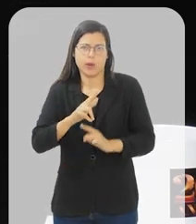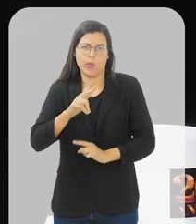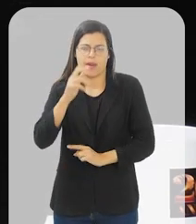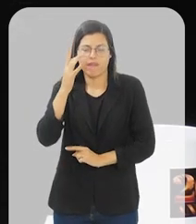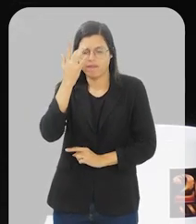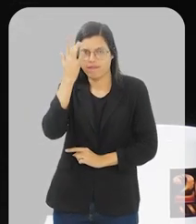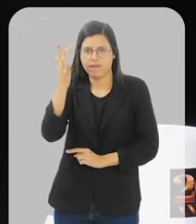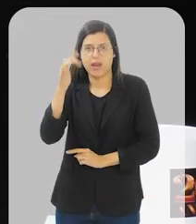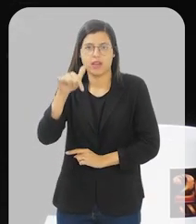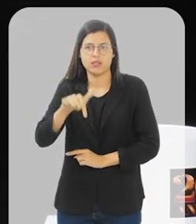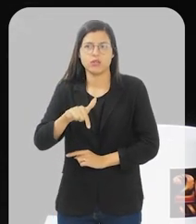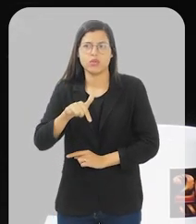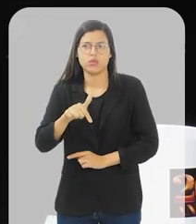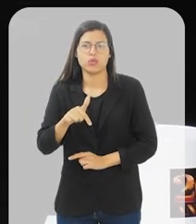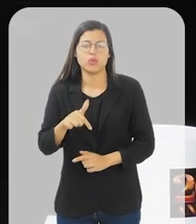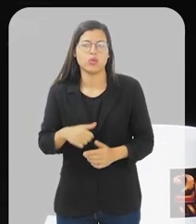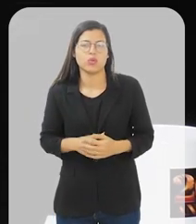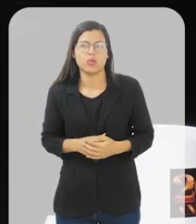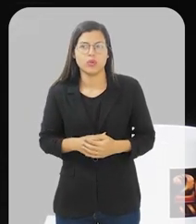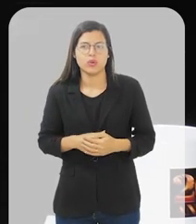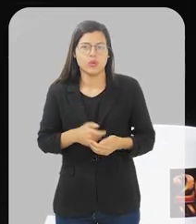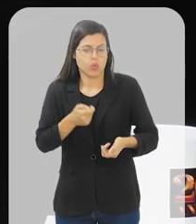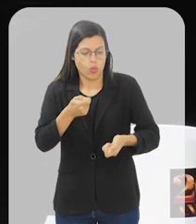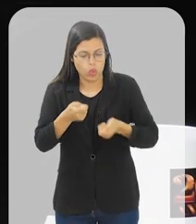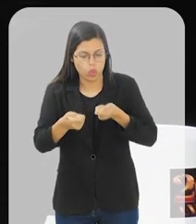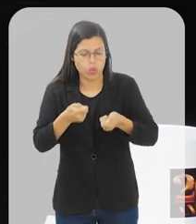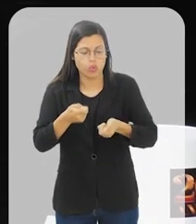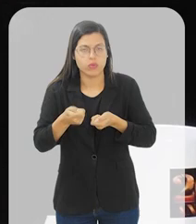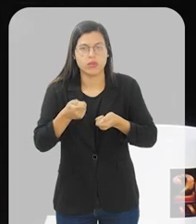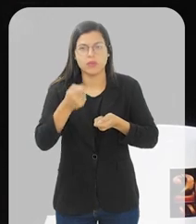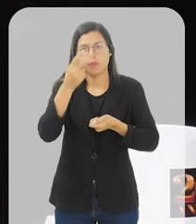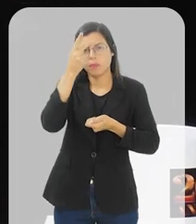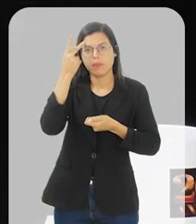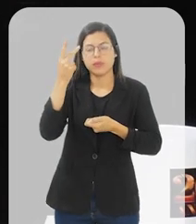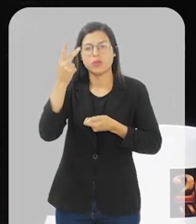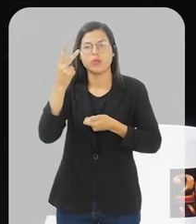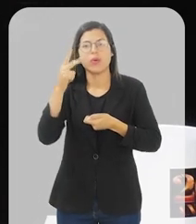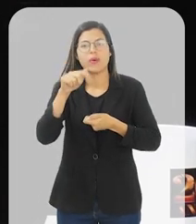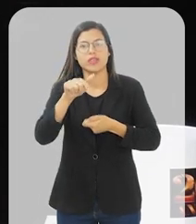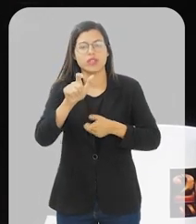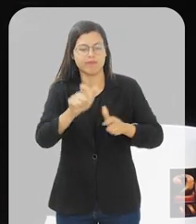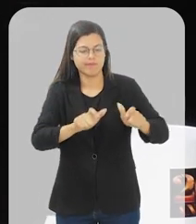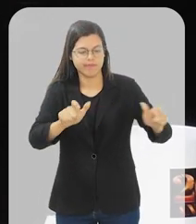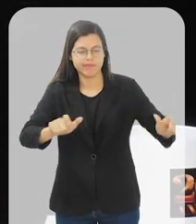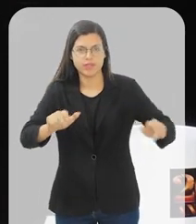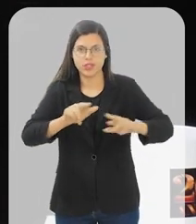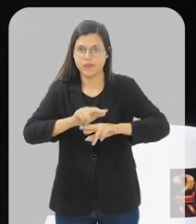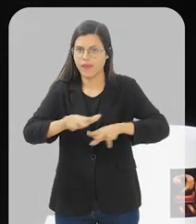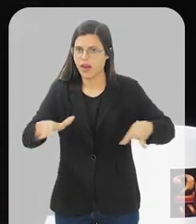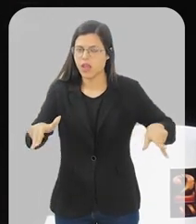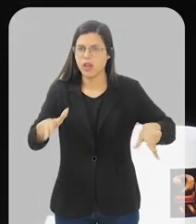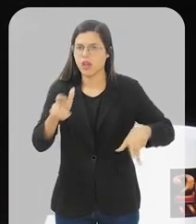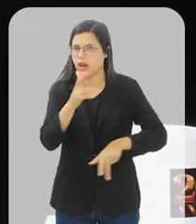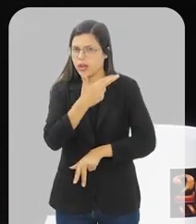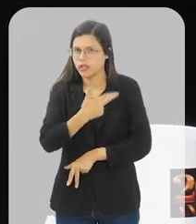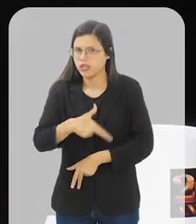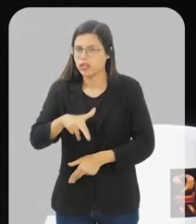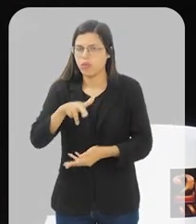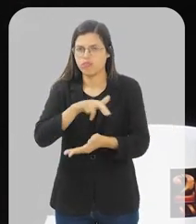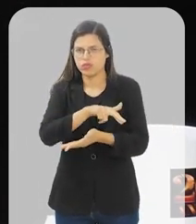gente tá no comando de pessoas diferentes, de religiões